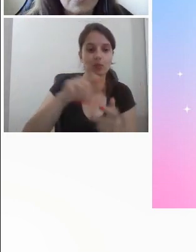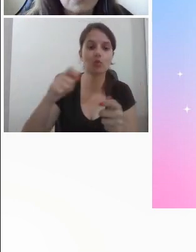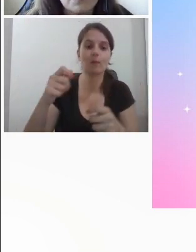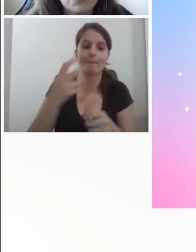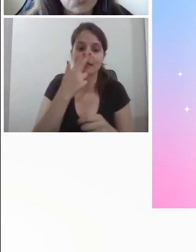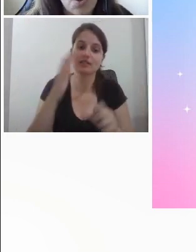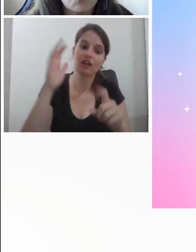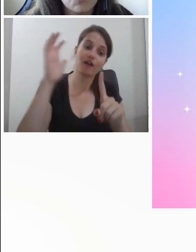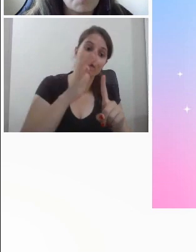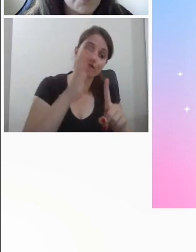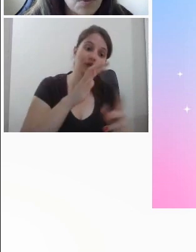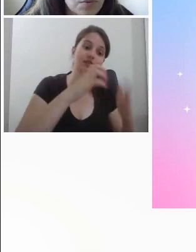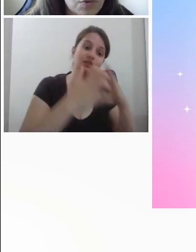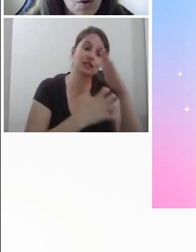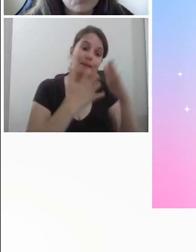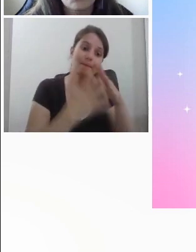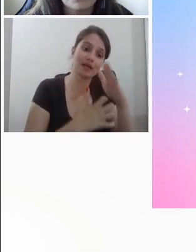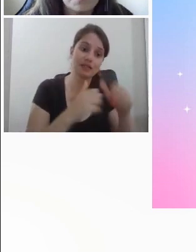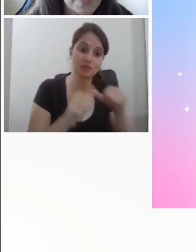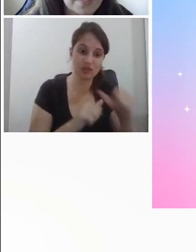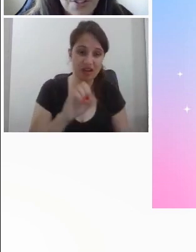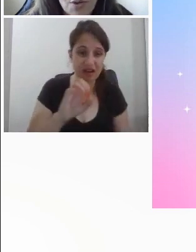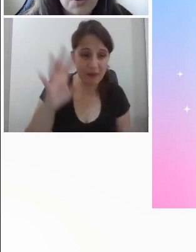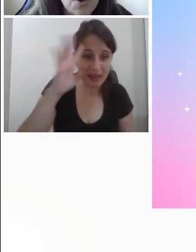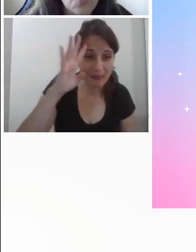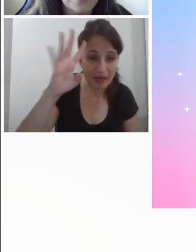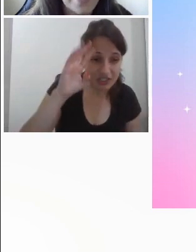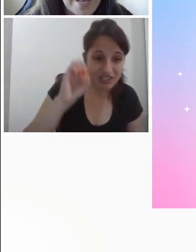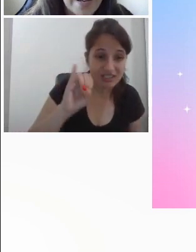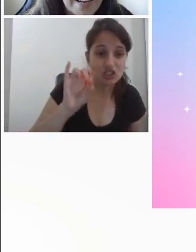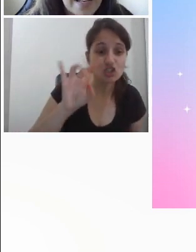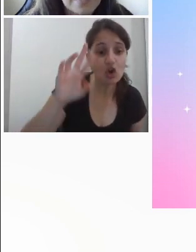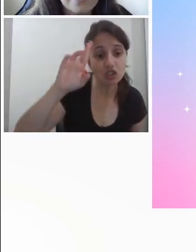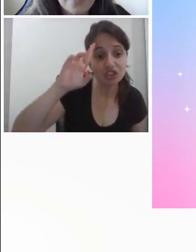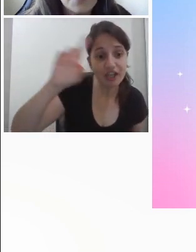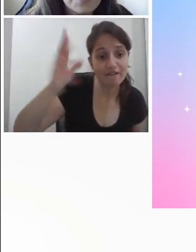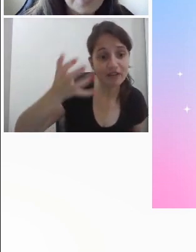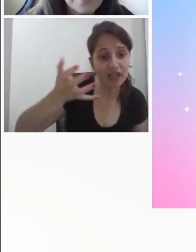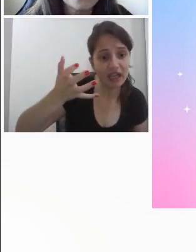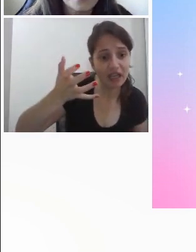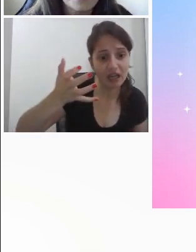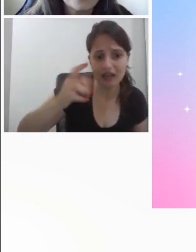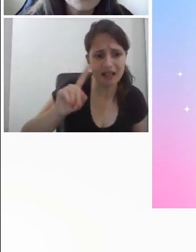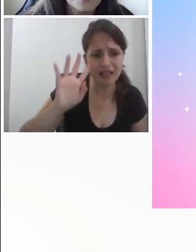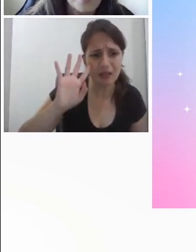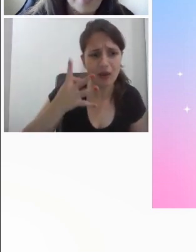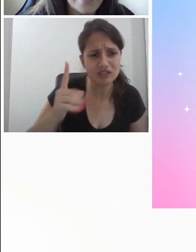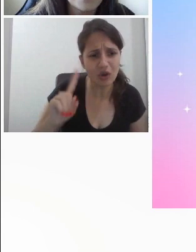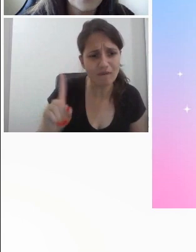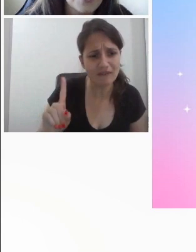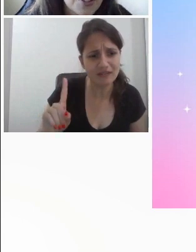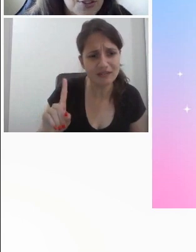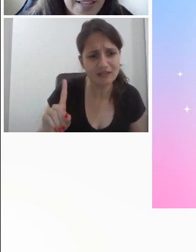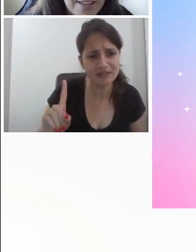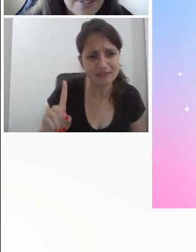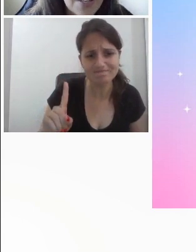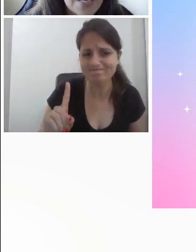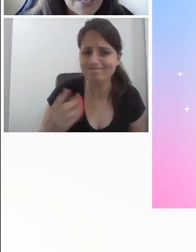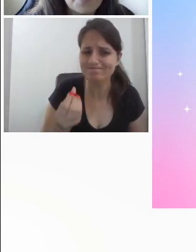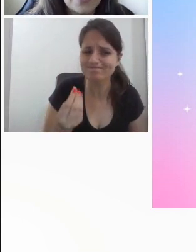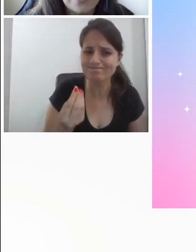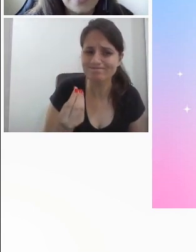E só o top um só o dono da empresa só o se querer não necessariamente é resposta de